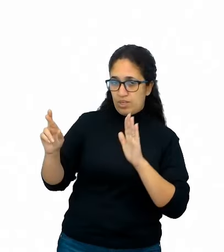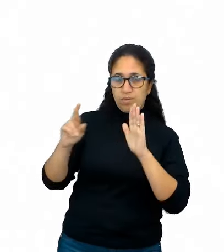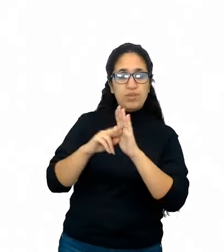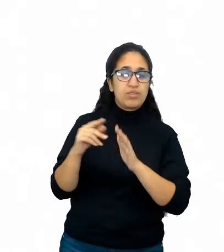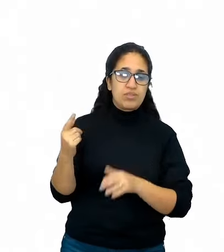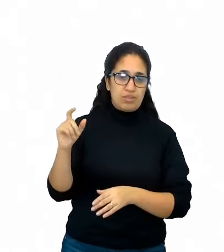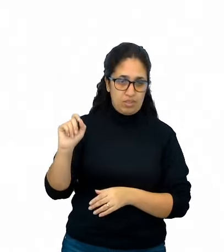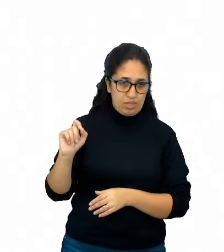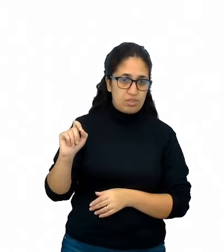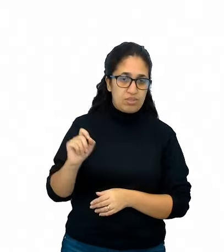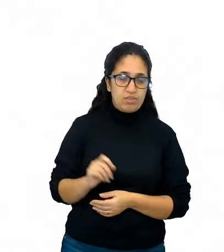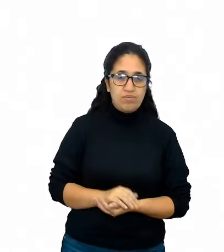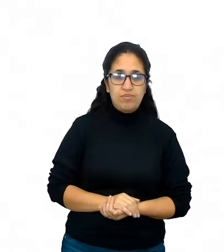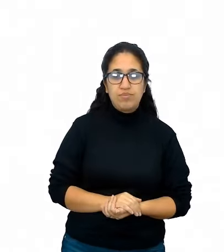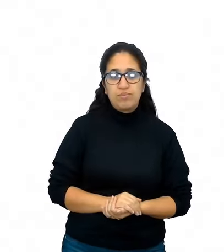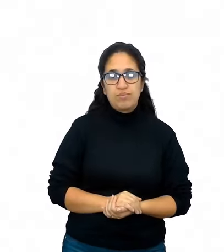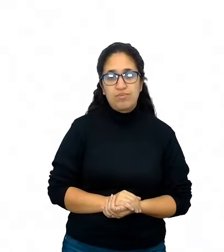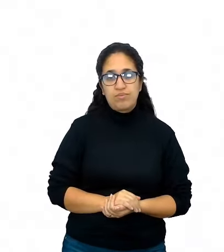também decimal.